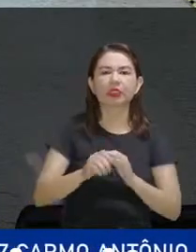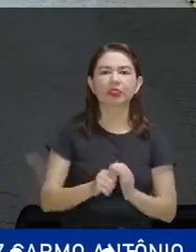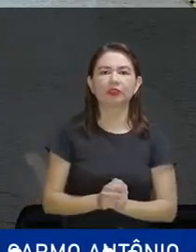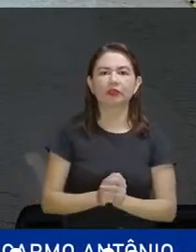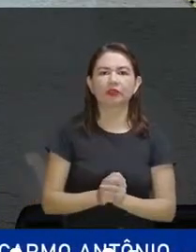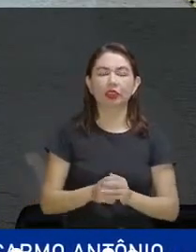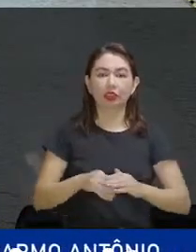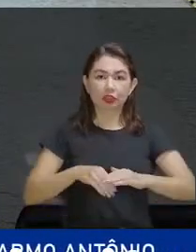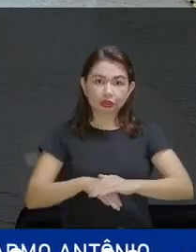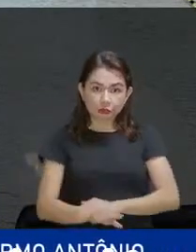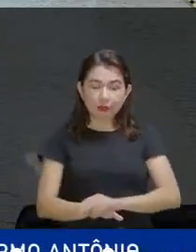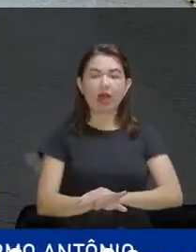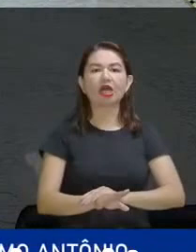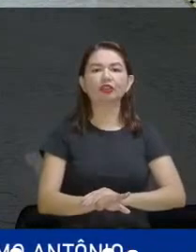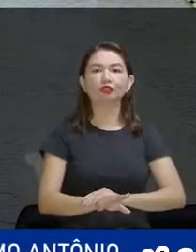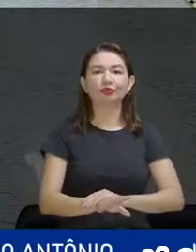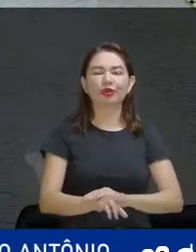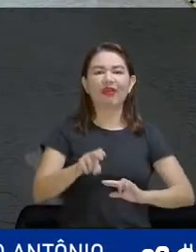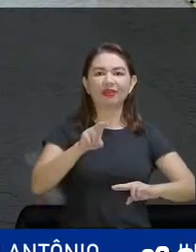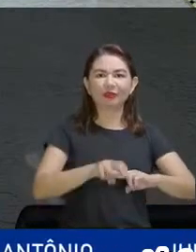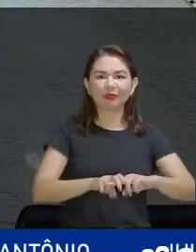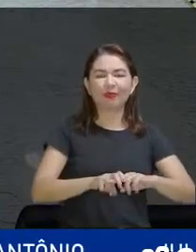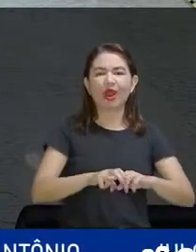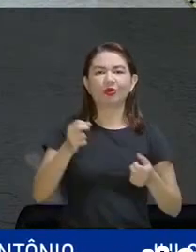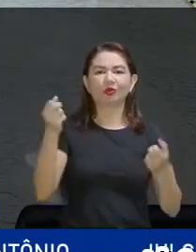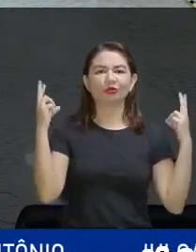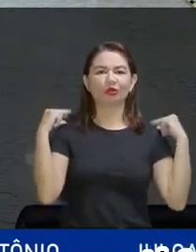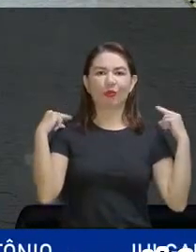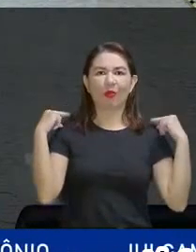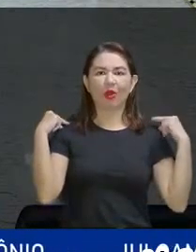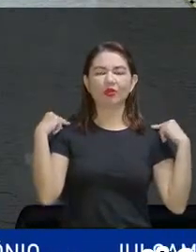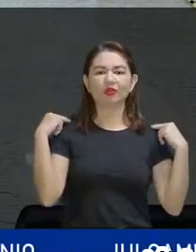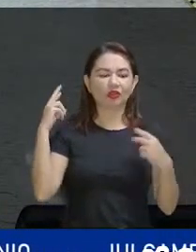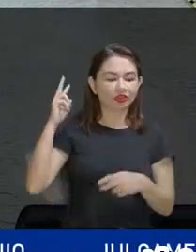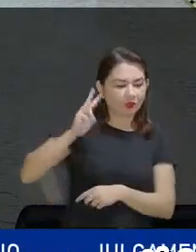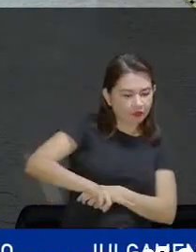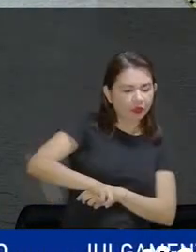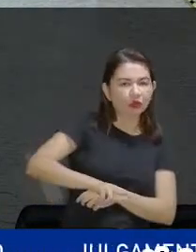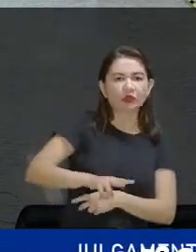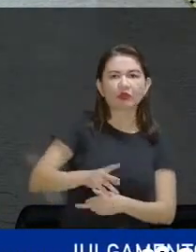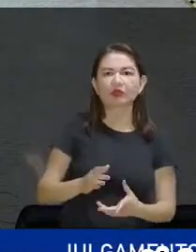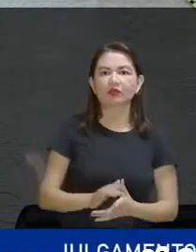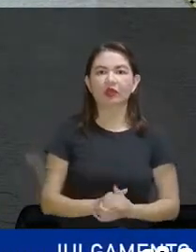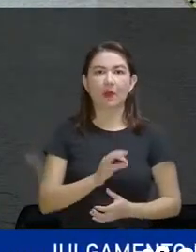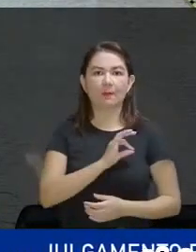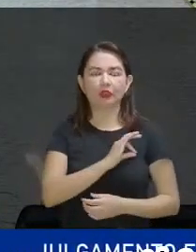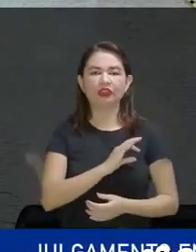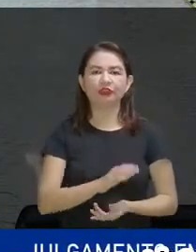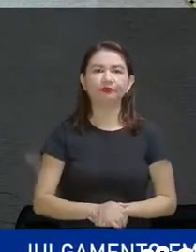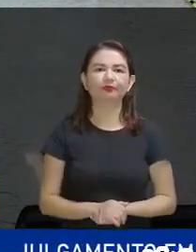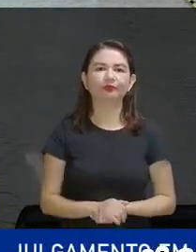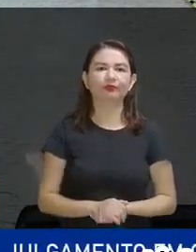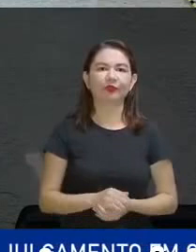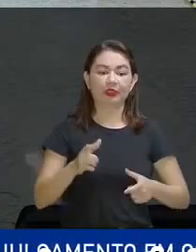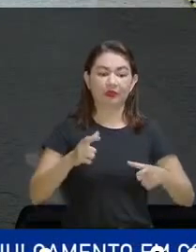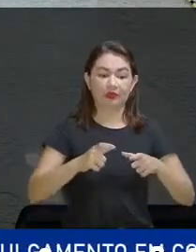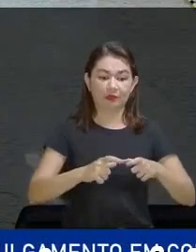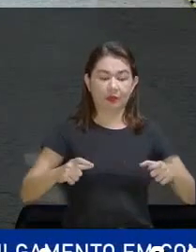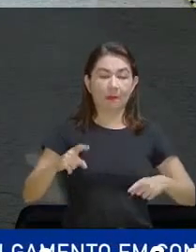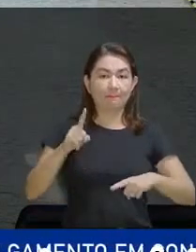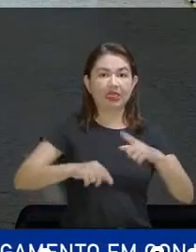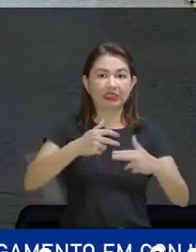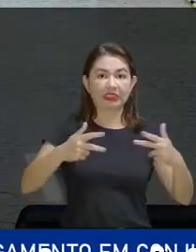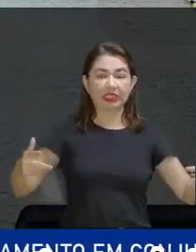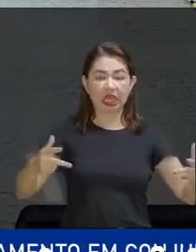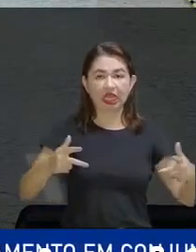banco do condutor e, aberta a palavra, ou para indicar outras circunstâncias, ele informou que já faz